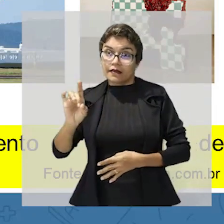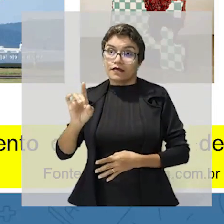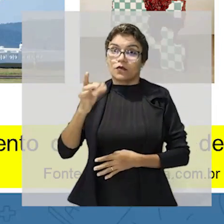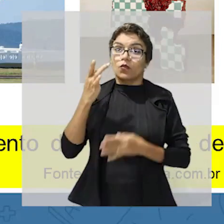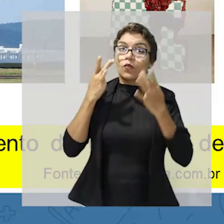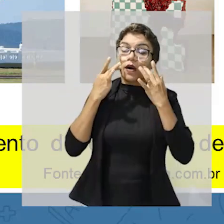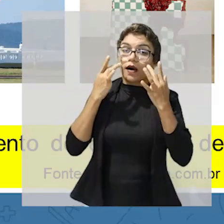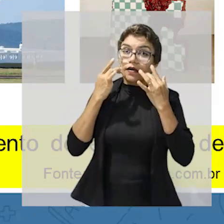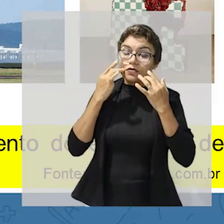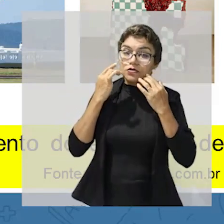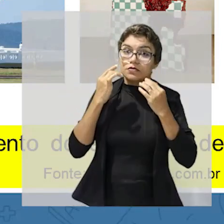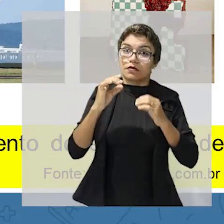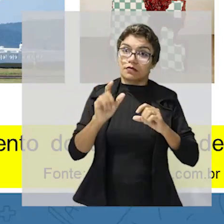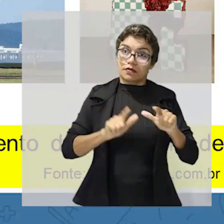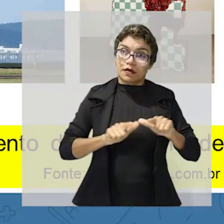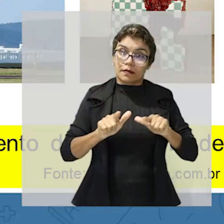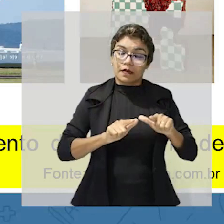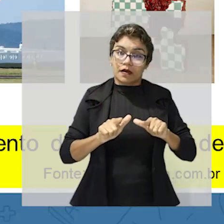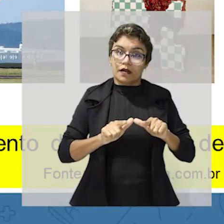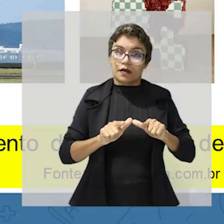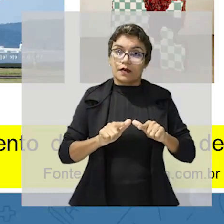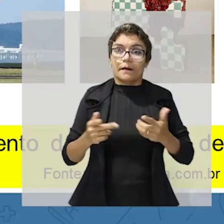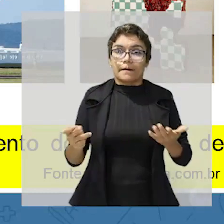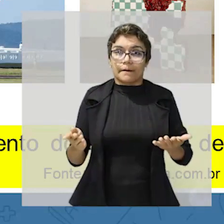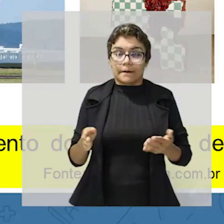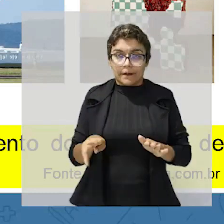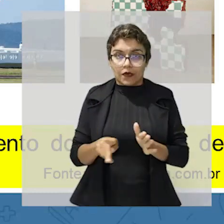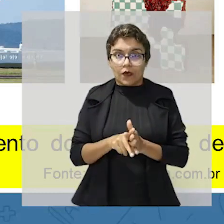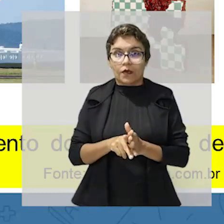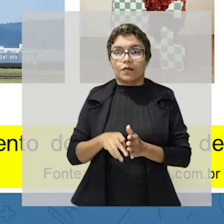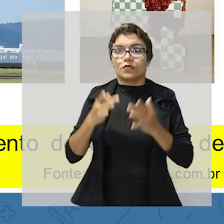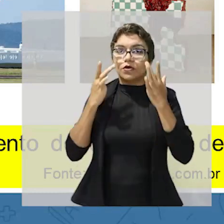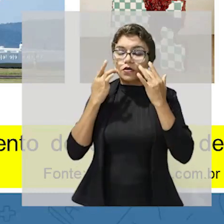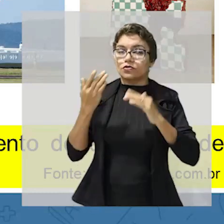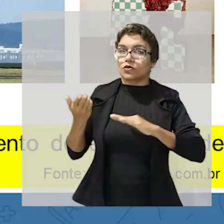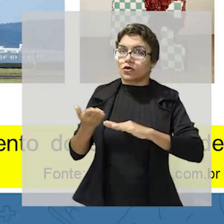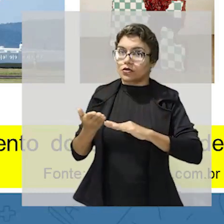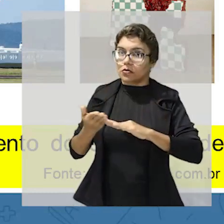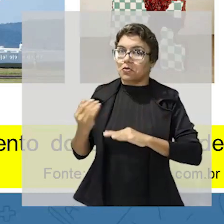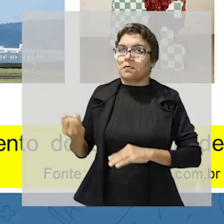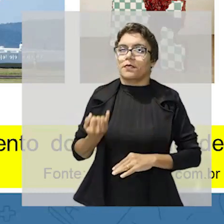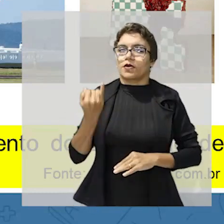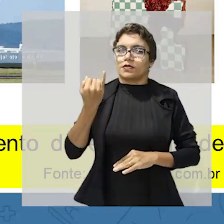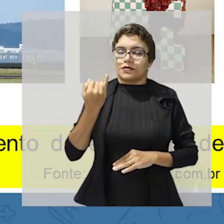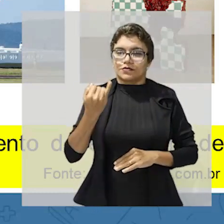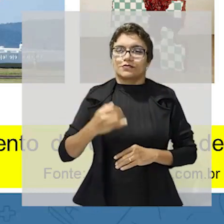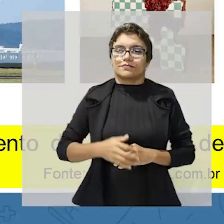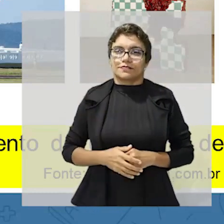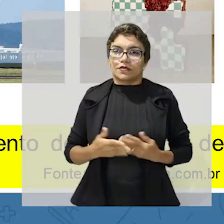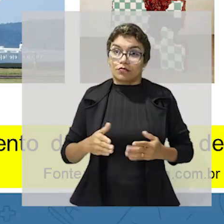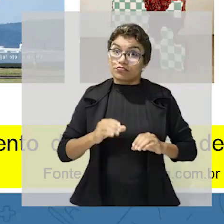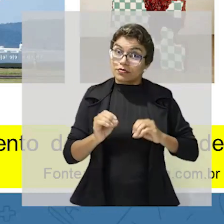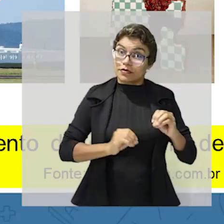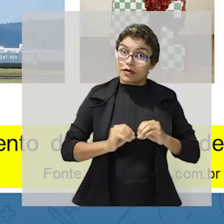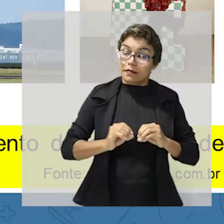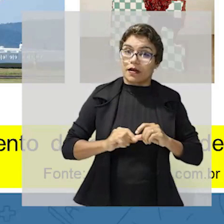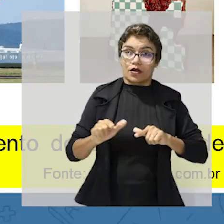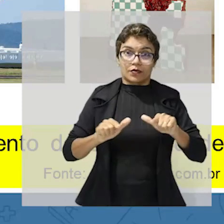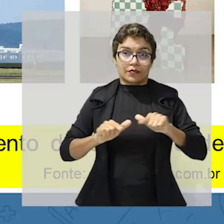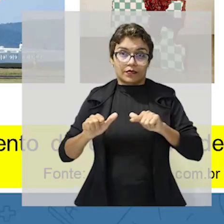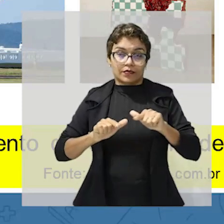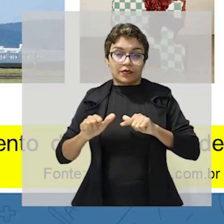uma dessas obras, é de um artista contemporâneo de extrema importância, que ocasionalmente as obras são trabalhadas